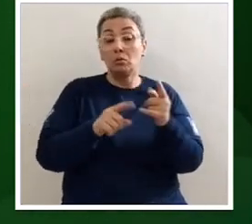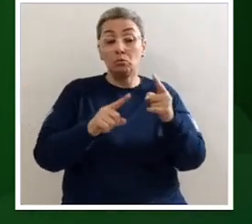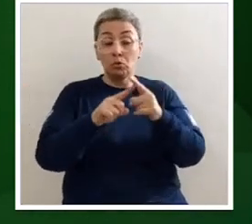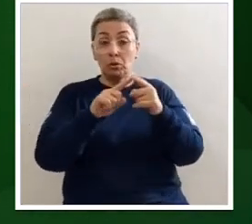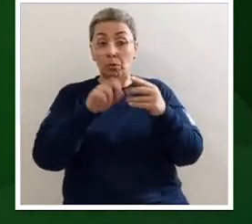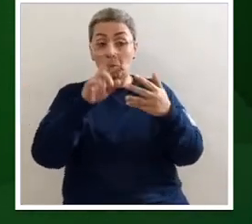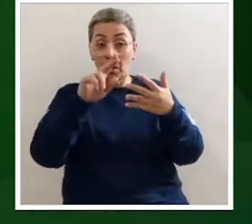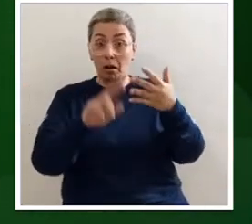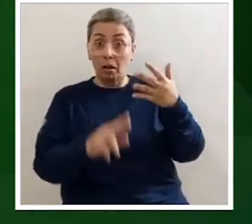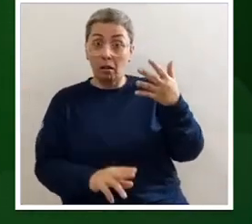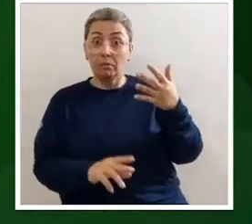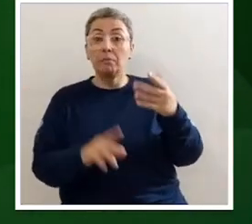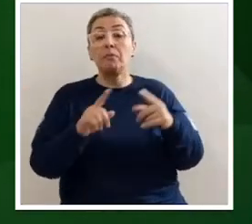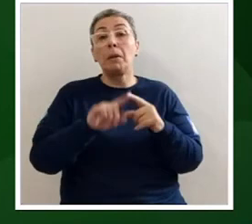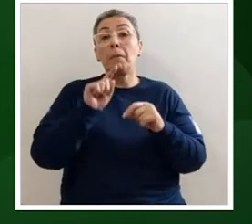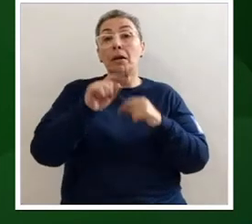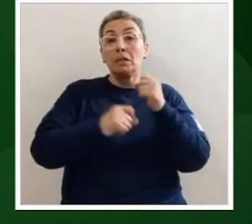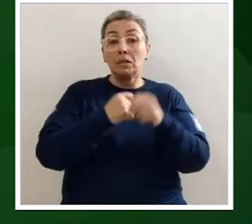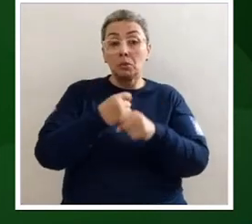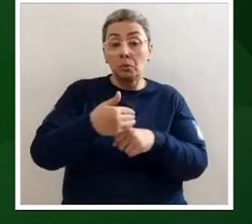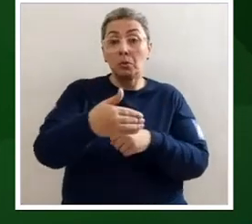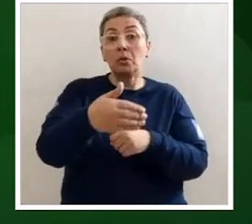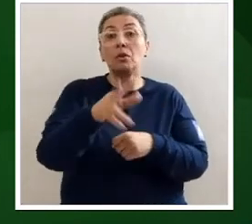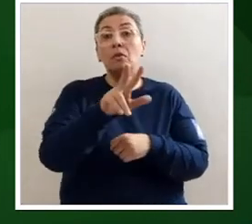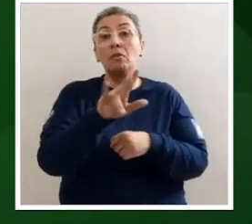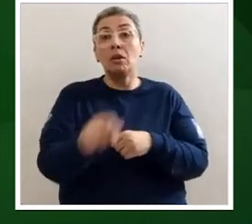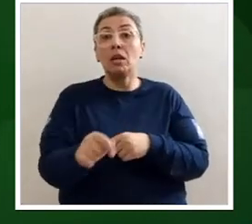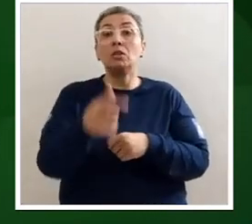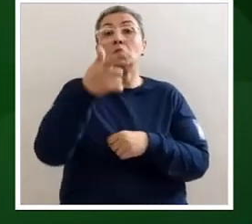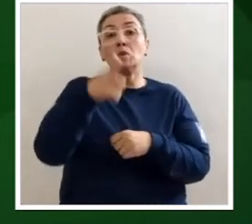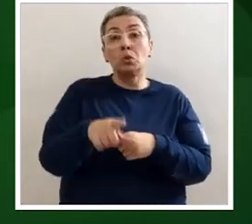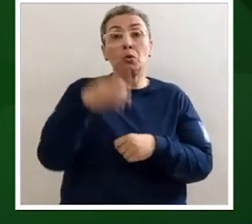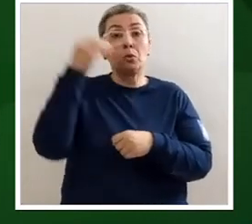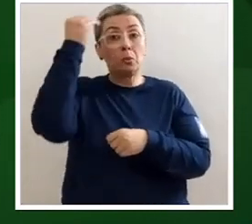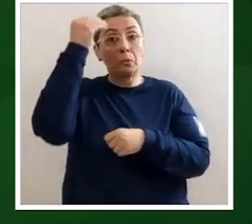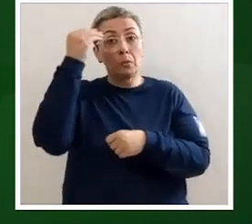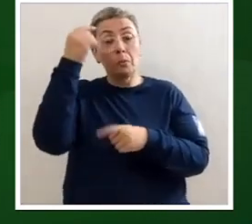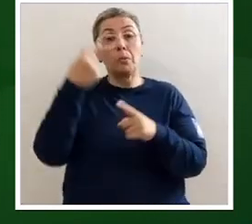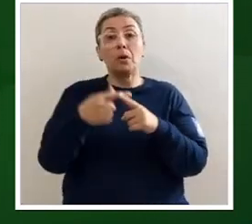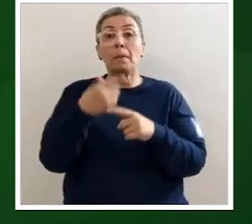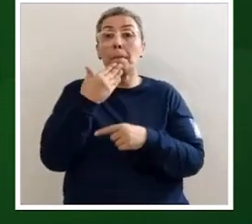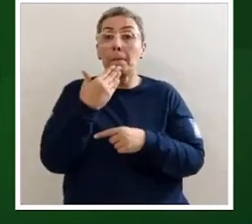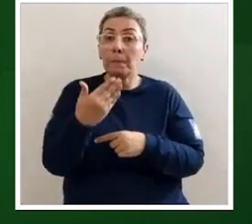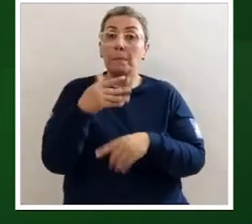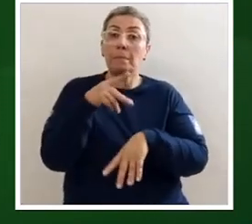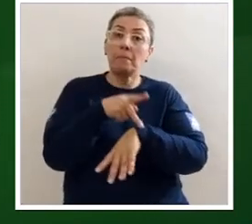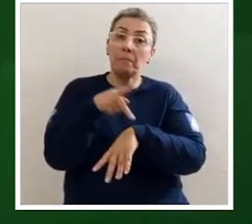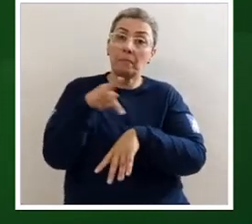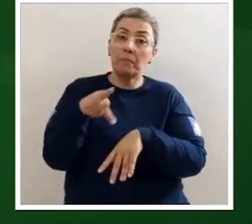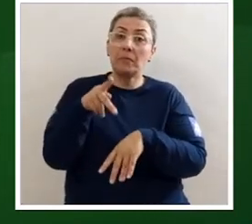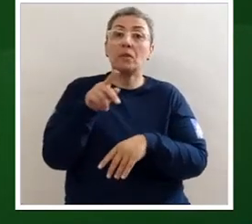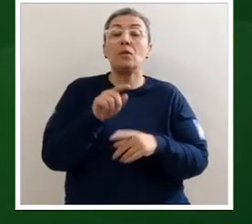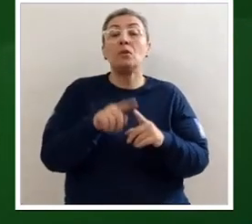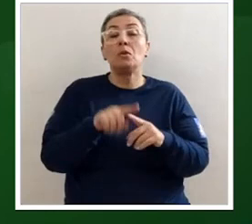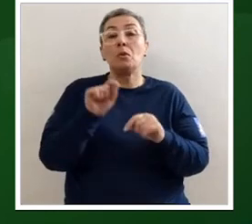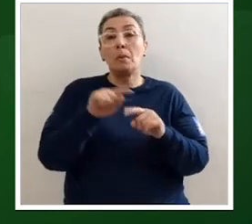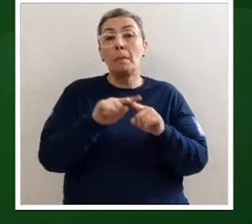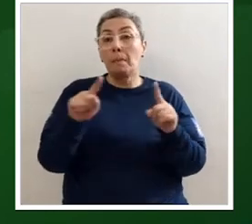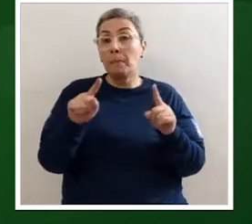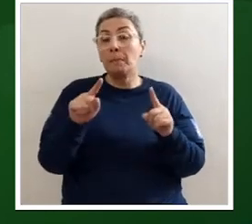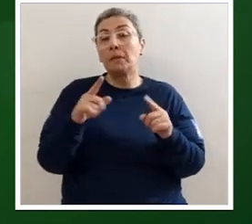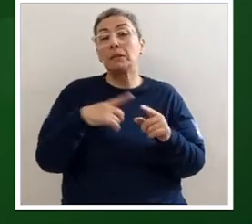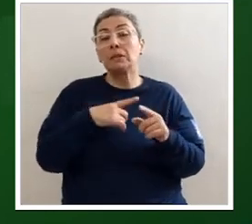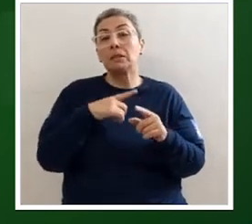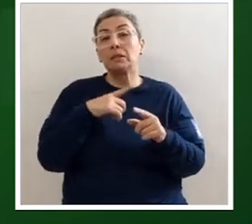mas anos mais à frente a gente traz novamente porque eram pedido dos professores Mas